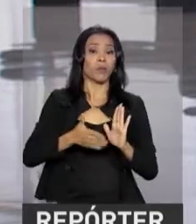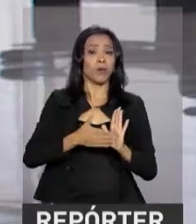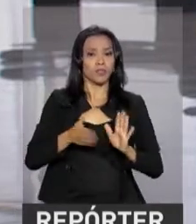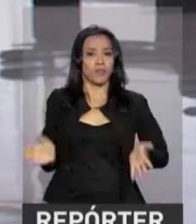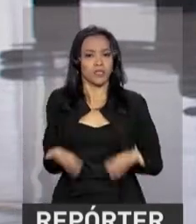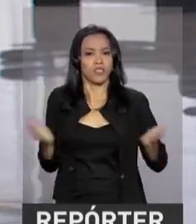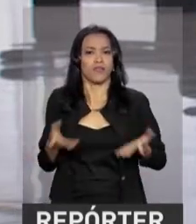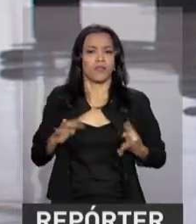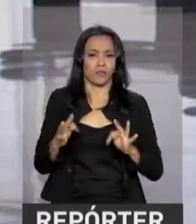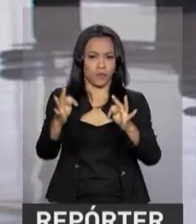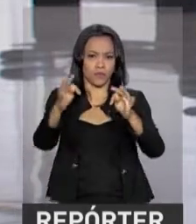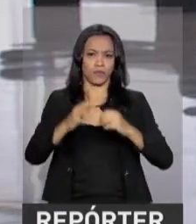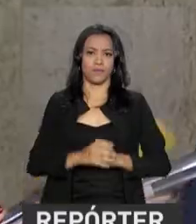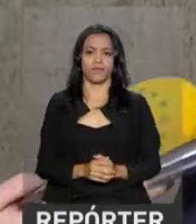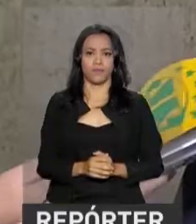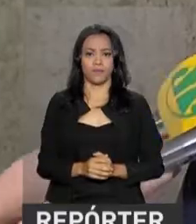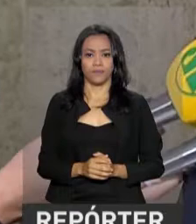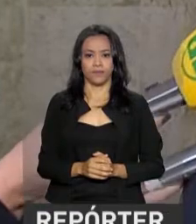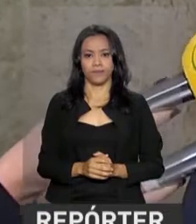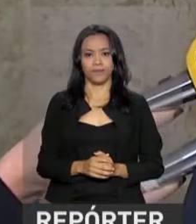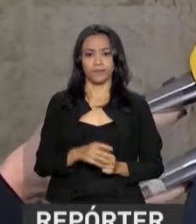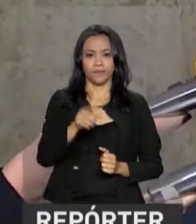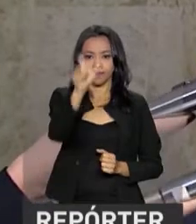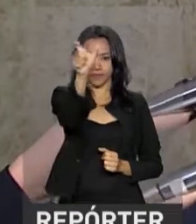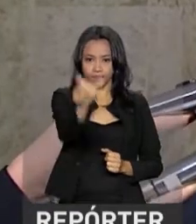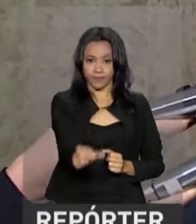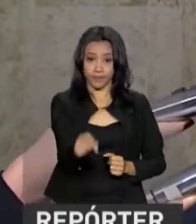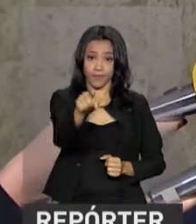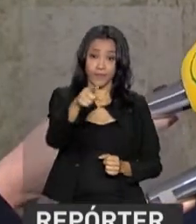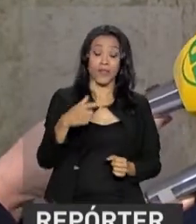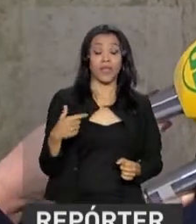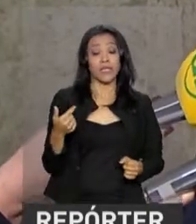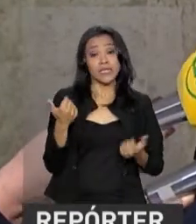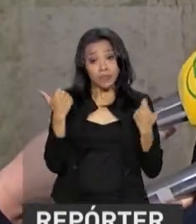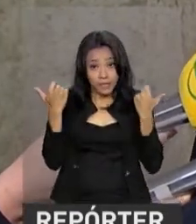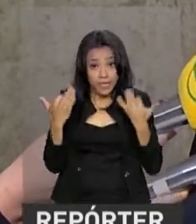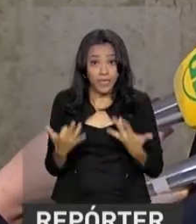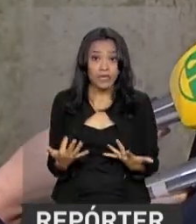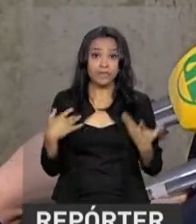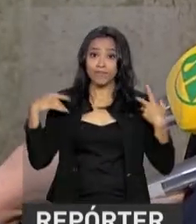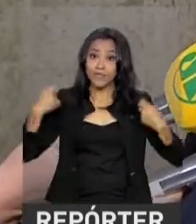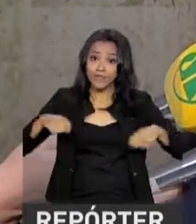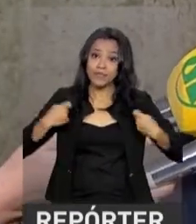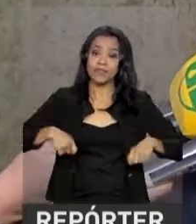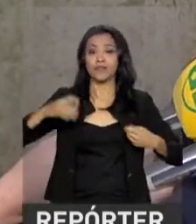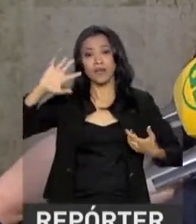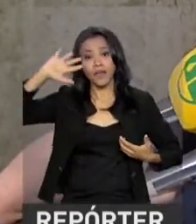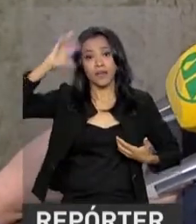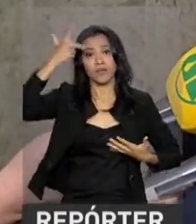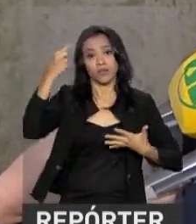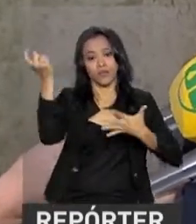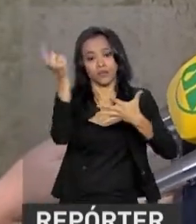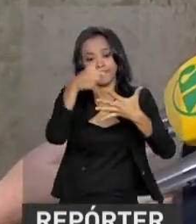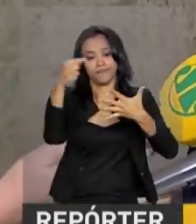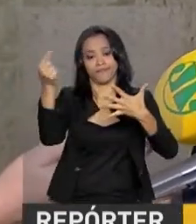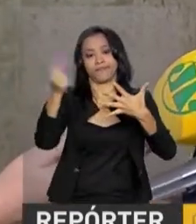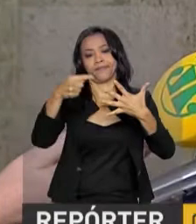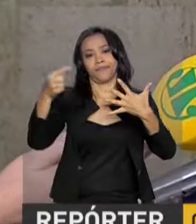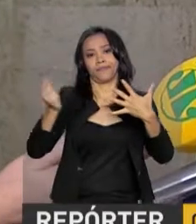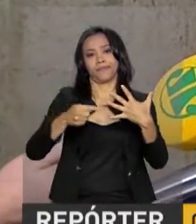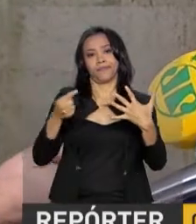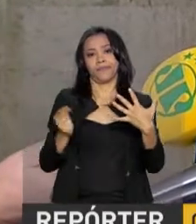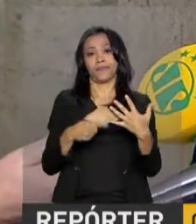vamos ver mas chegou uma hora que as coisas têm que ser definidos até pra que existe uma segurança